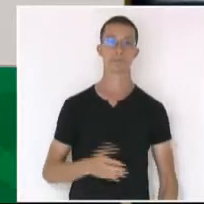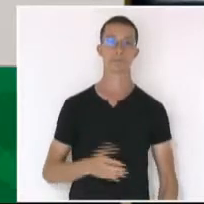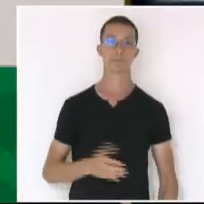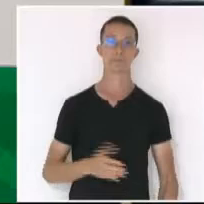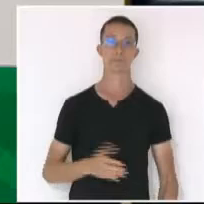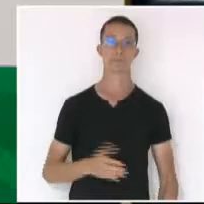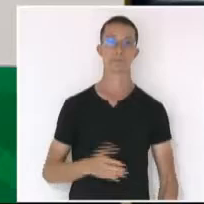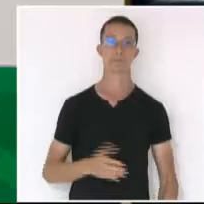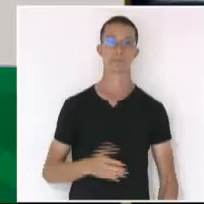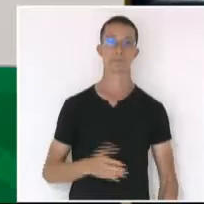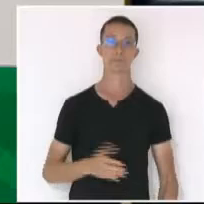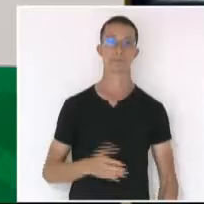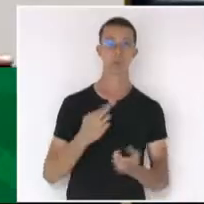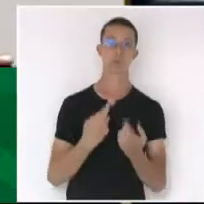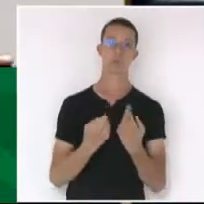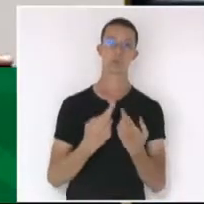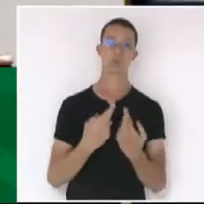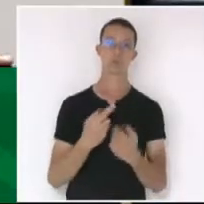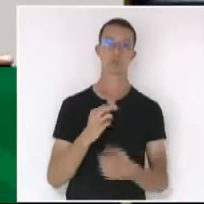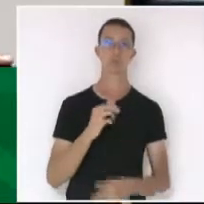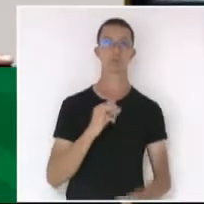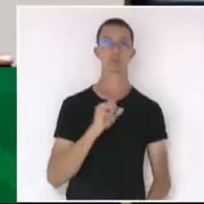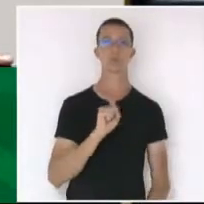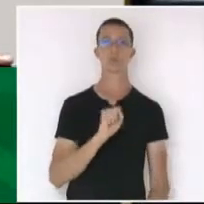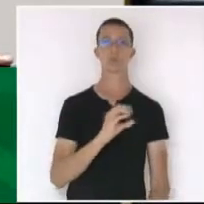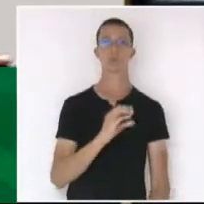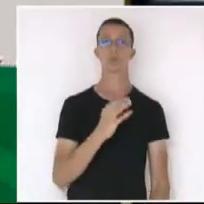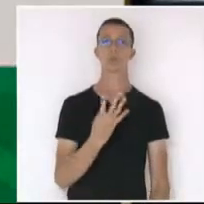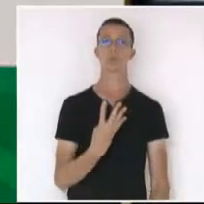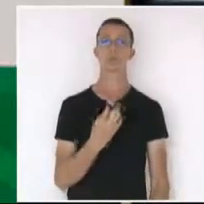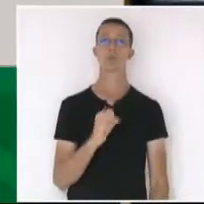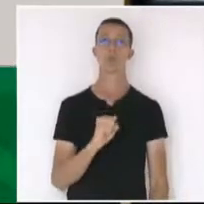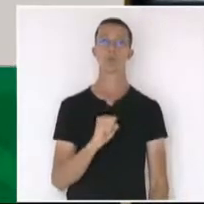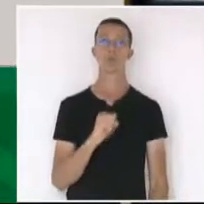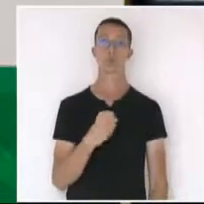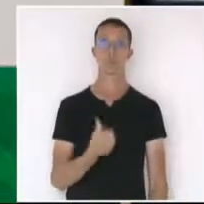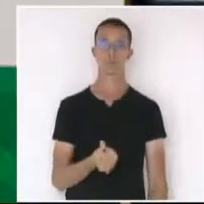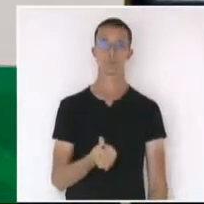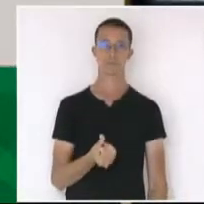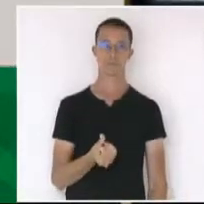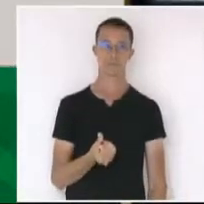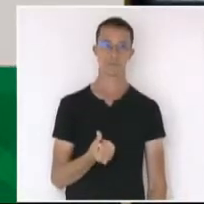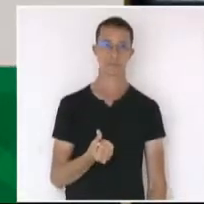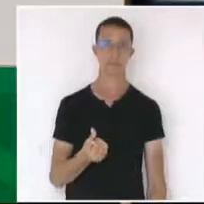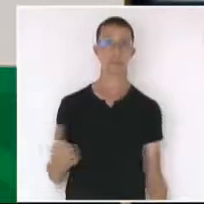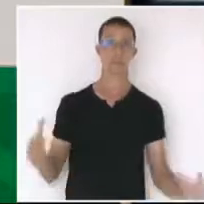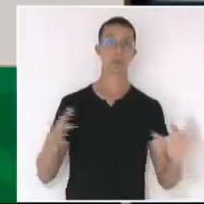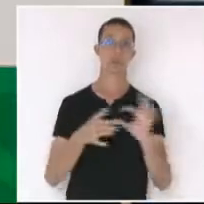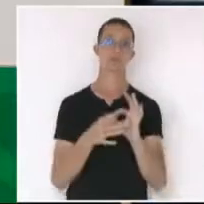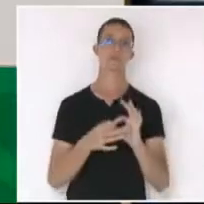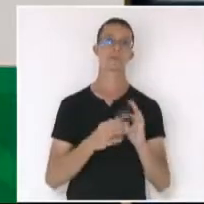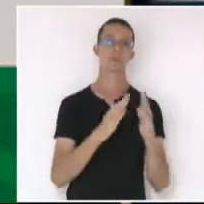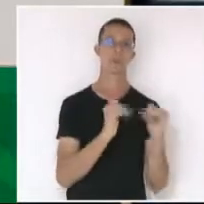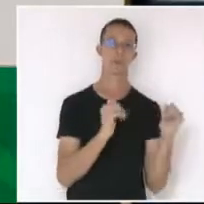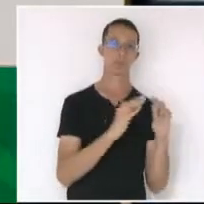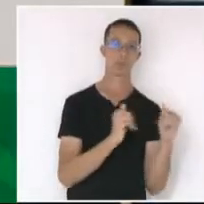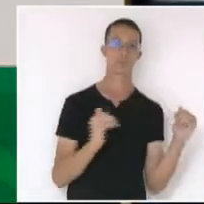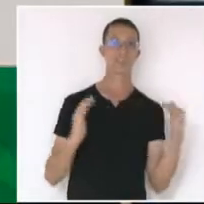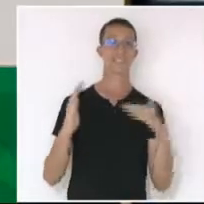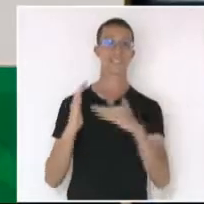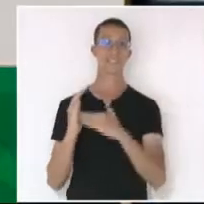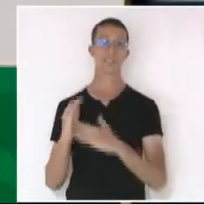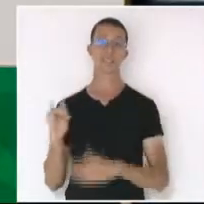rodovia sc-486 a rodovia também Antônio Harley e que liga Brusque a Itajaí